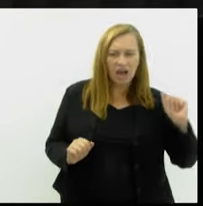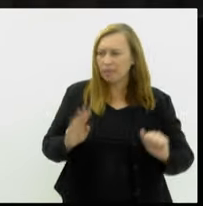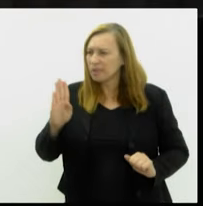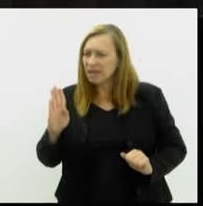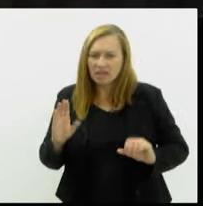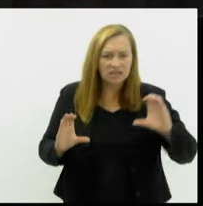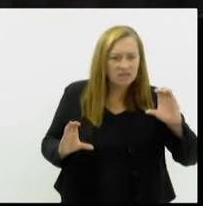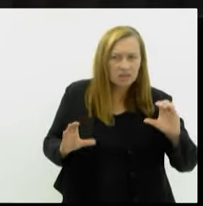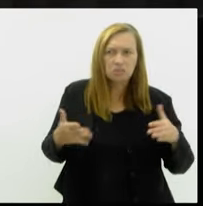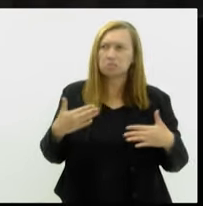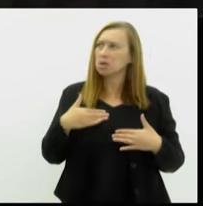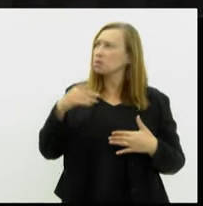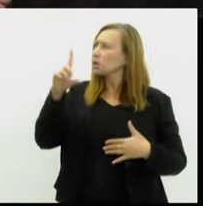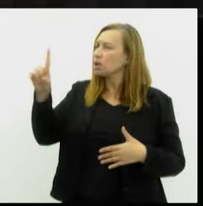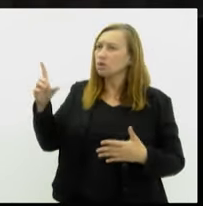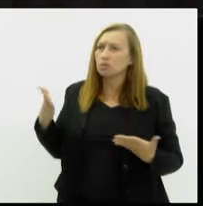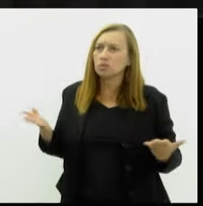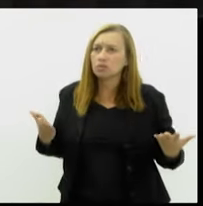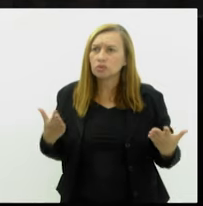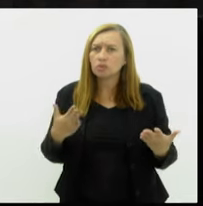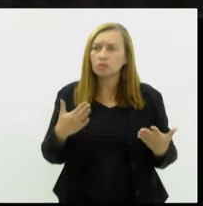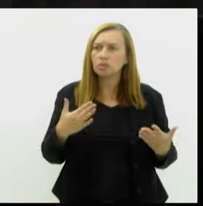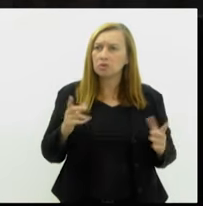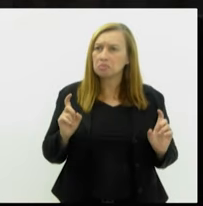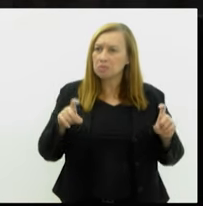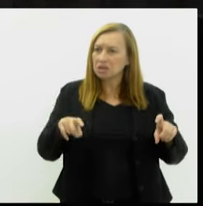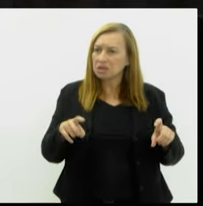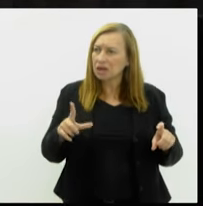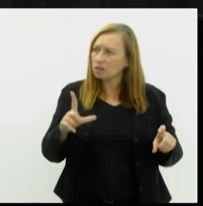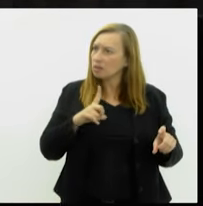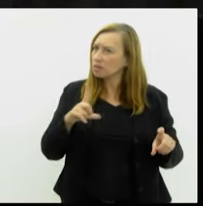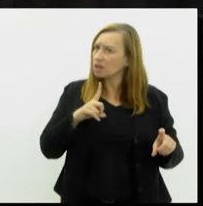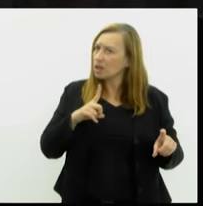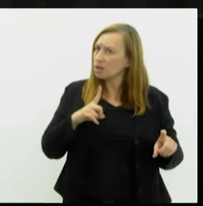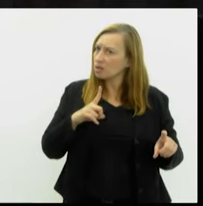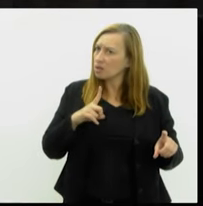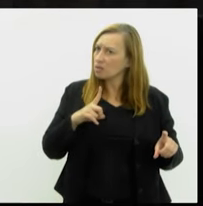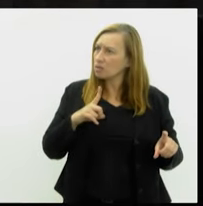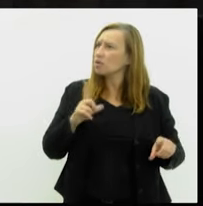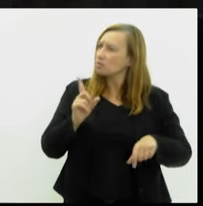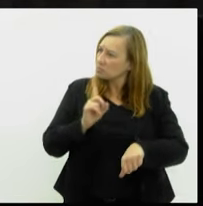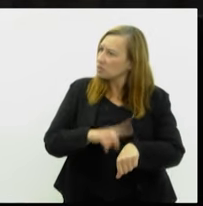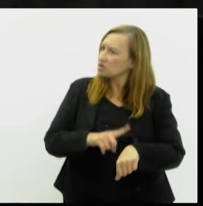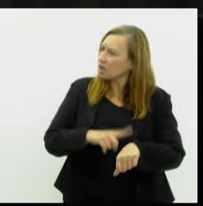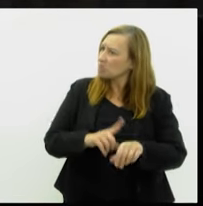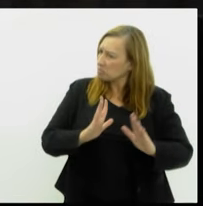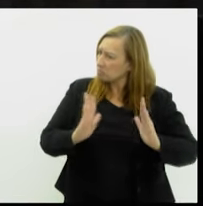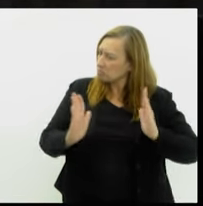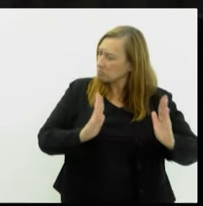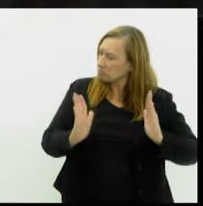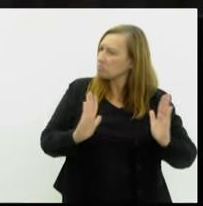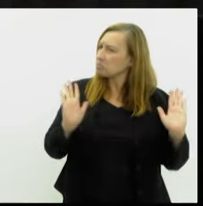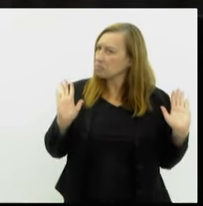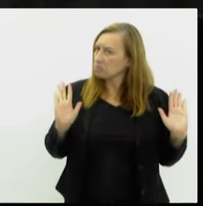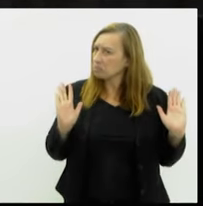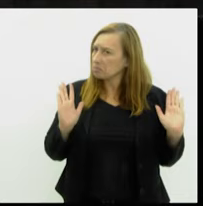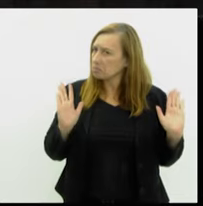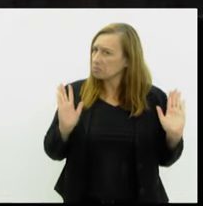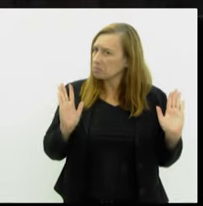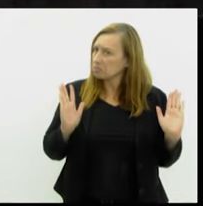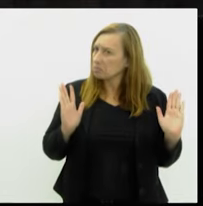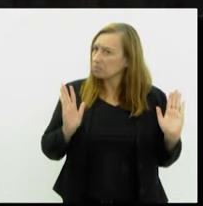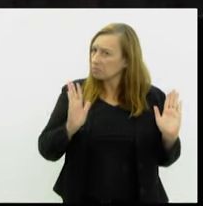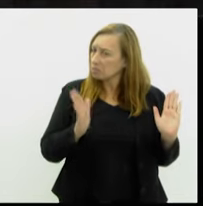Deus do céu, o nosso mandato ainda tem um certo tempo aí, né? Nós ainda